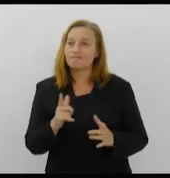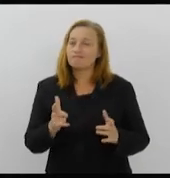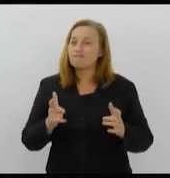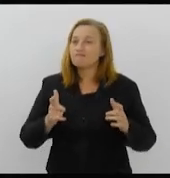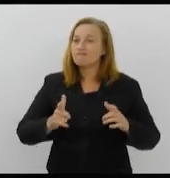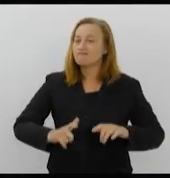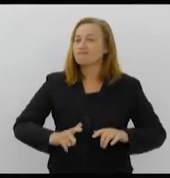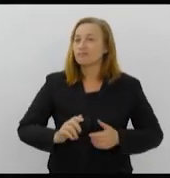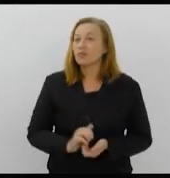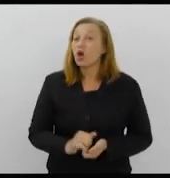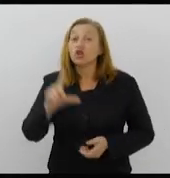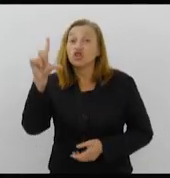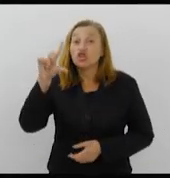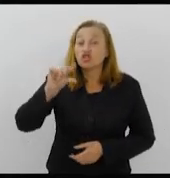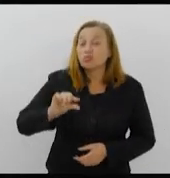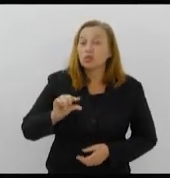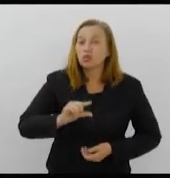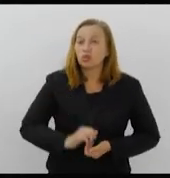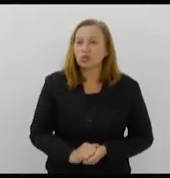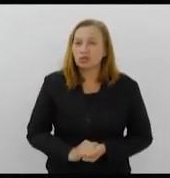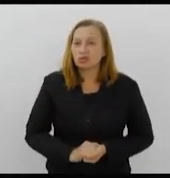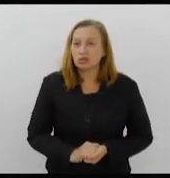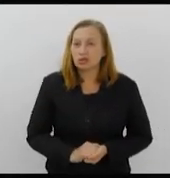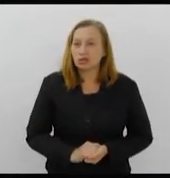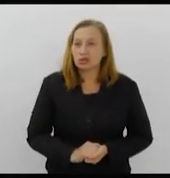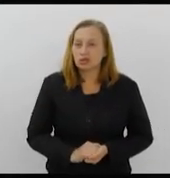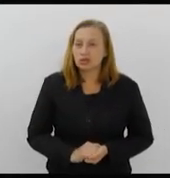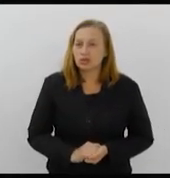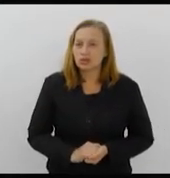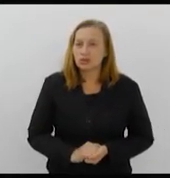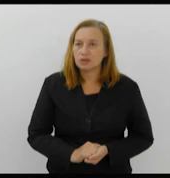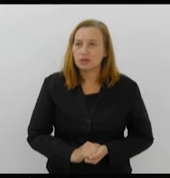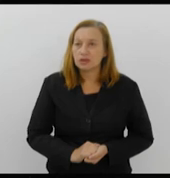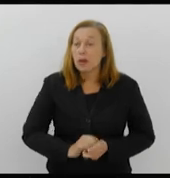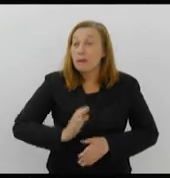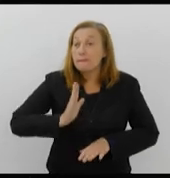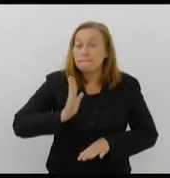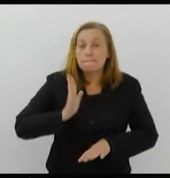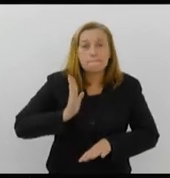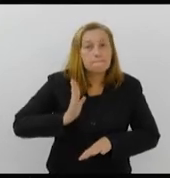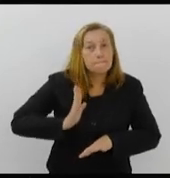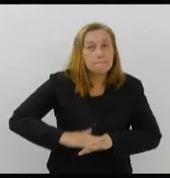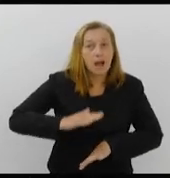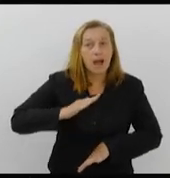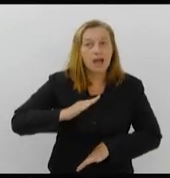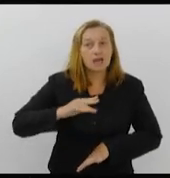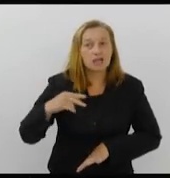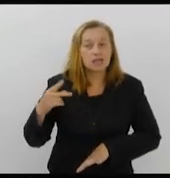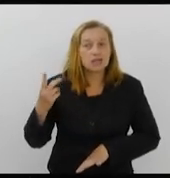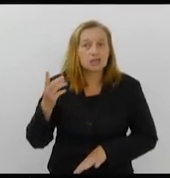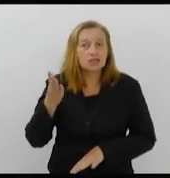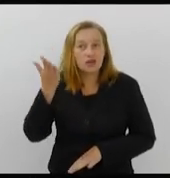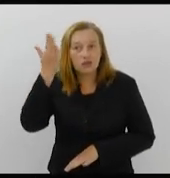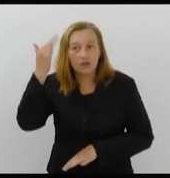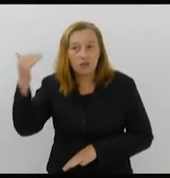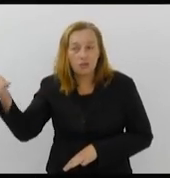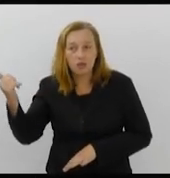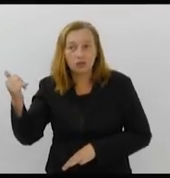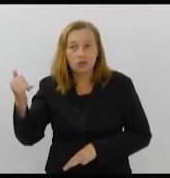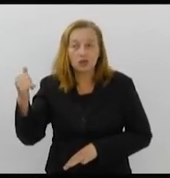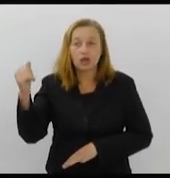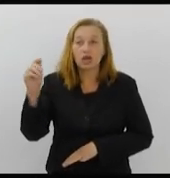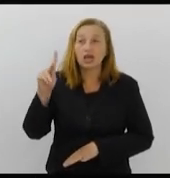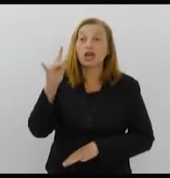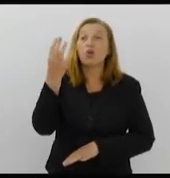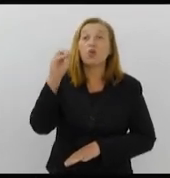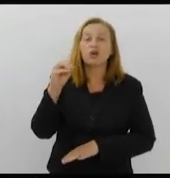aonde diminuíram o símbolo, nos símbolos mais robustos da República Brasileira, que é o hino nacional